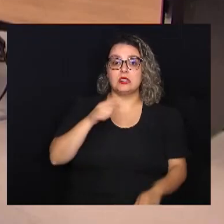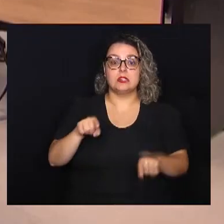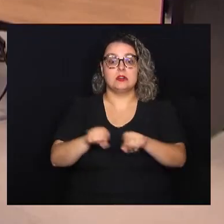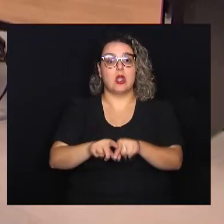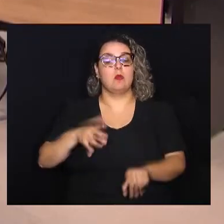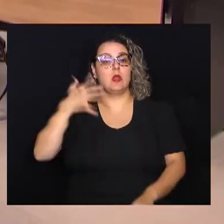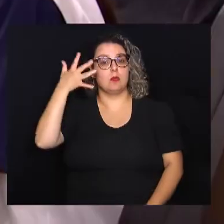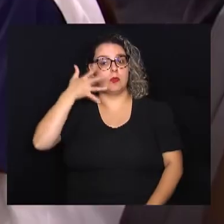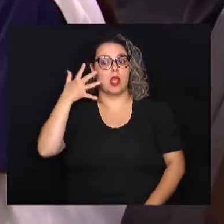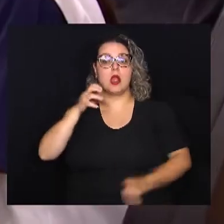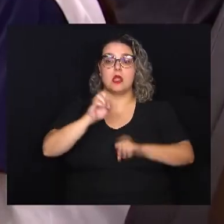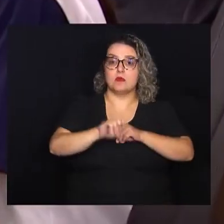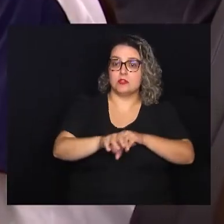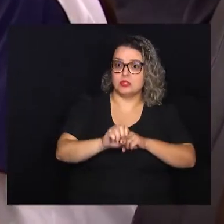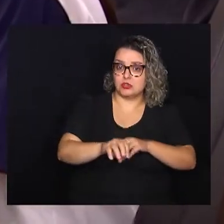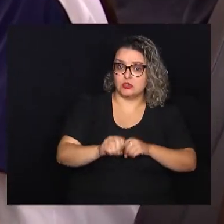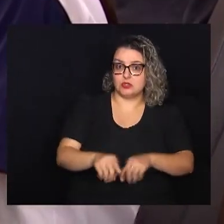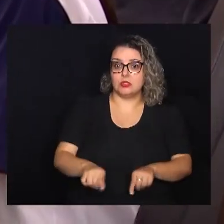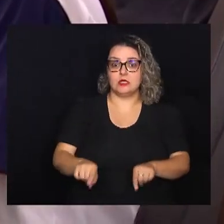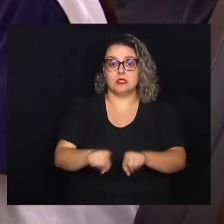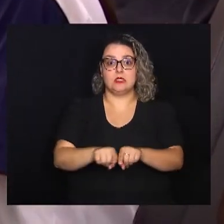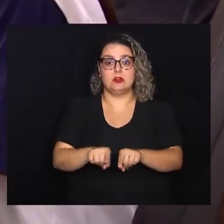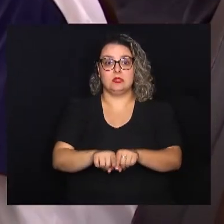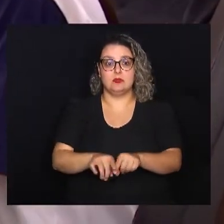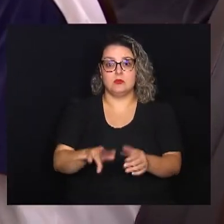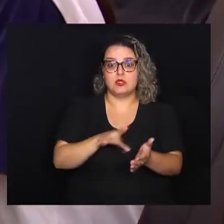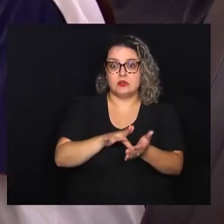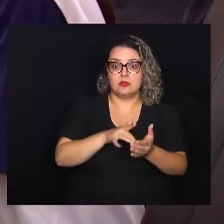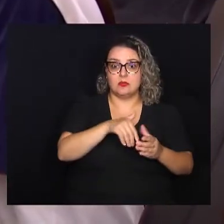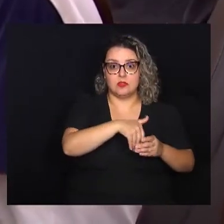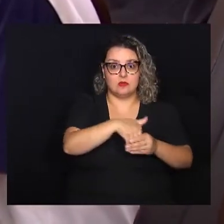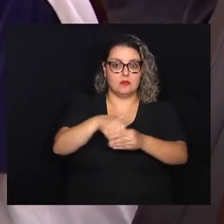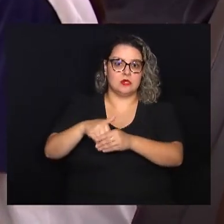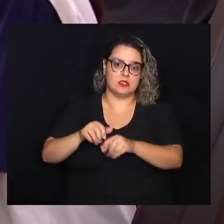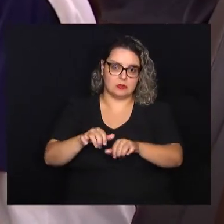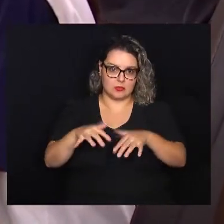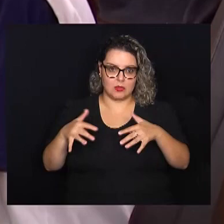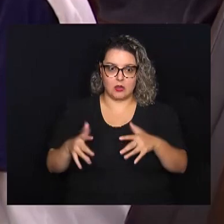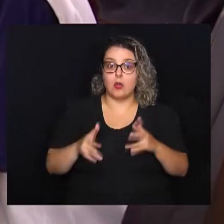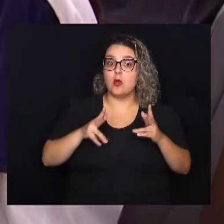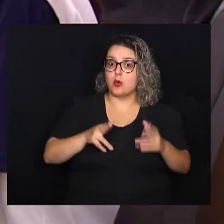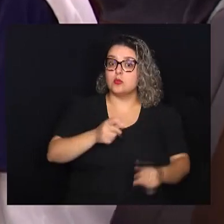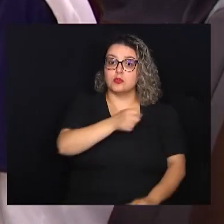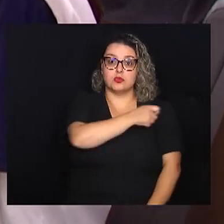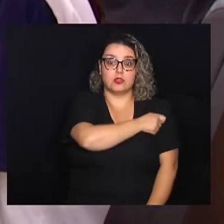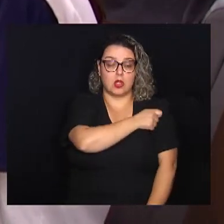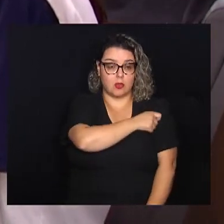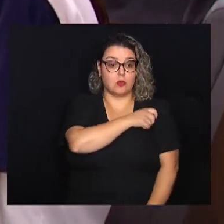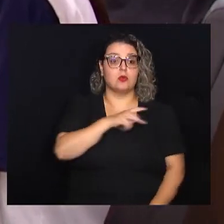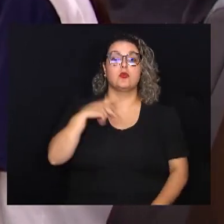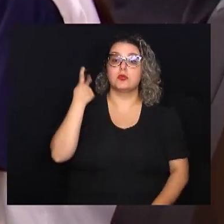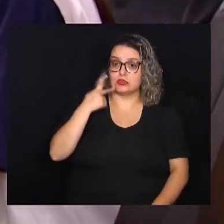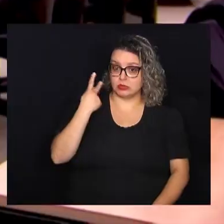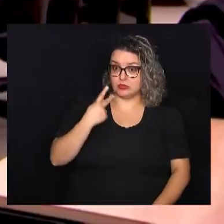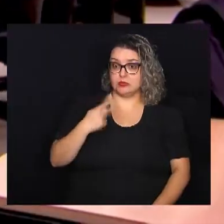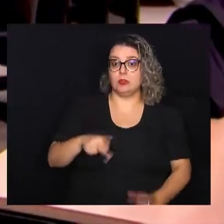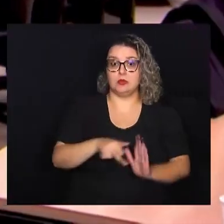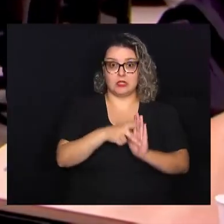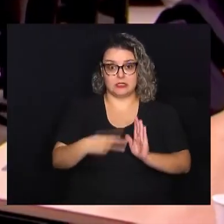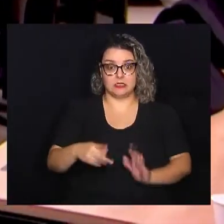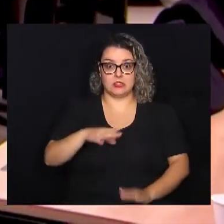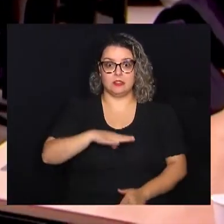palestras educativas e a simulação de uma votação no plenário como se os alunos fossem os vereadores da cidade